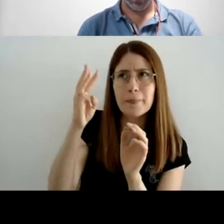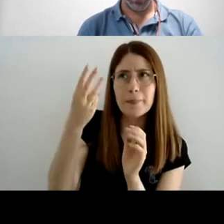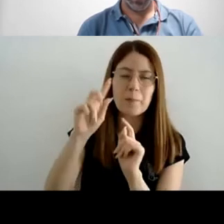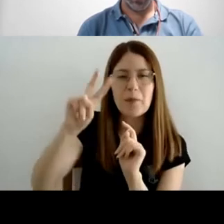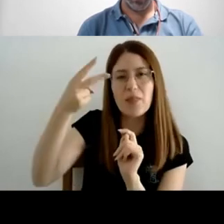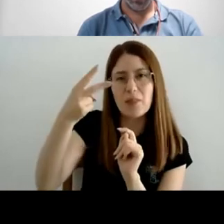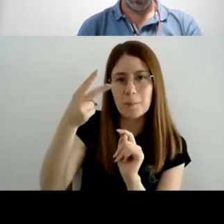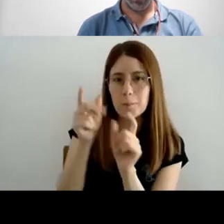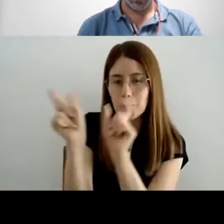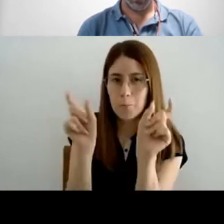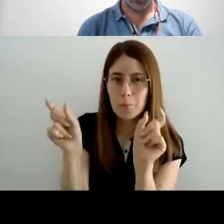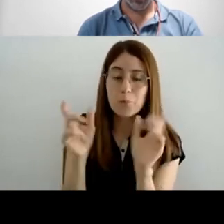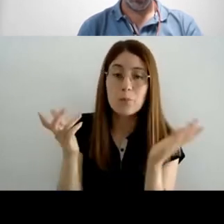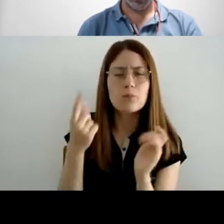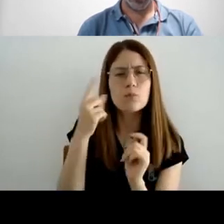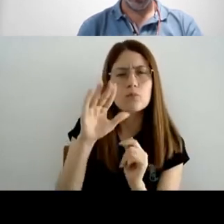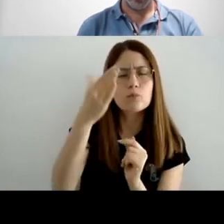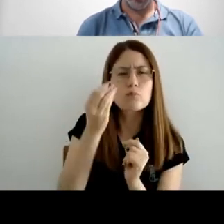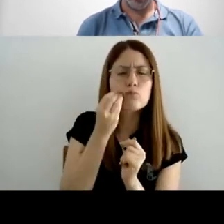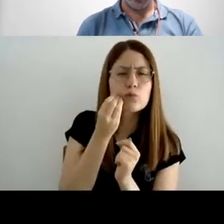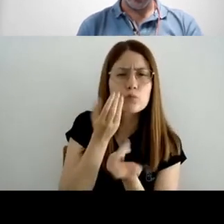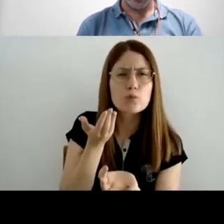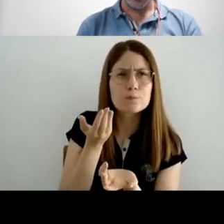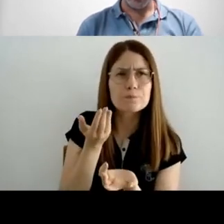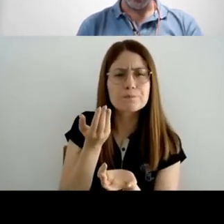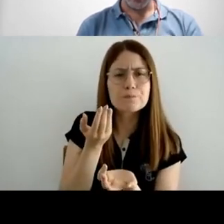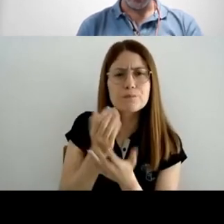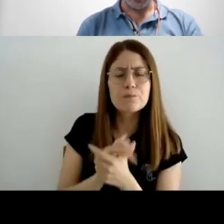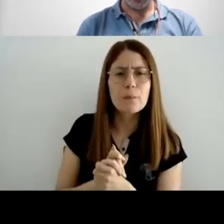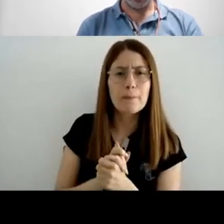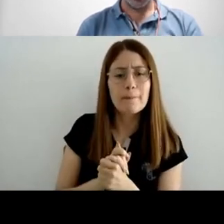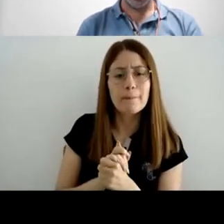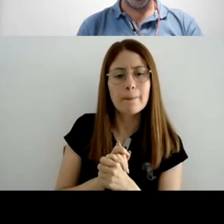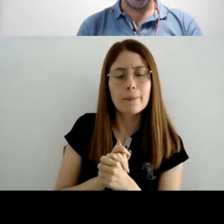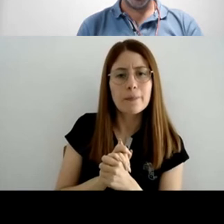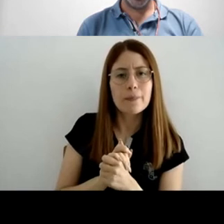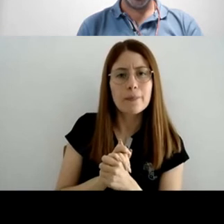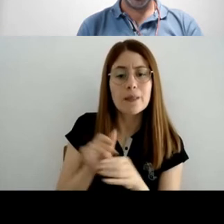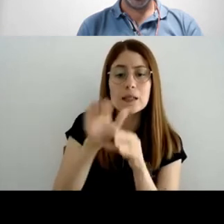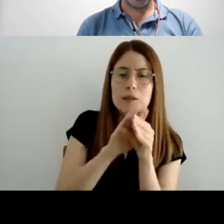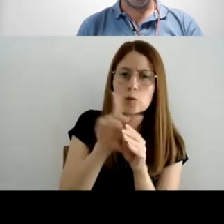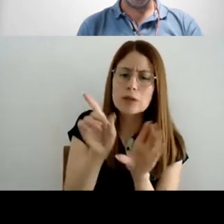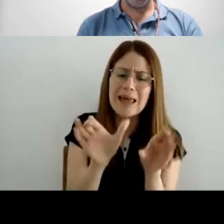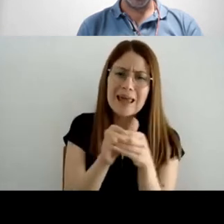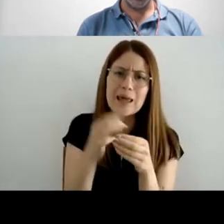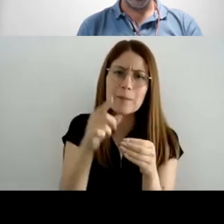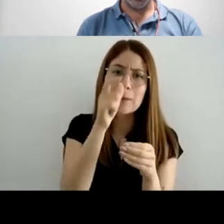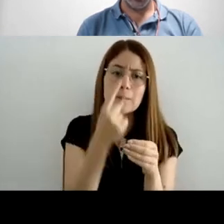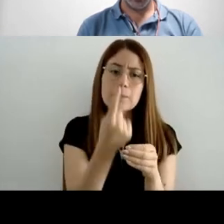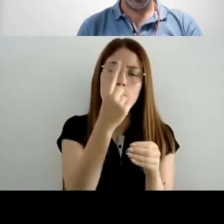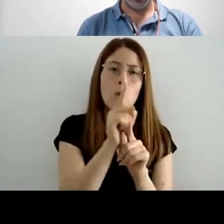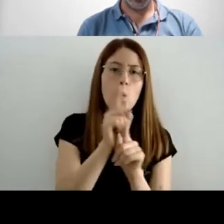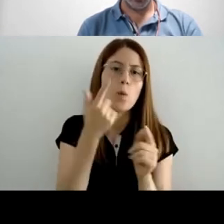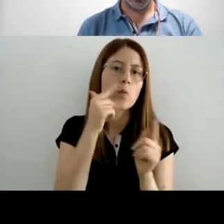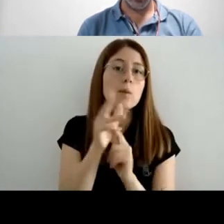bipartida. A primeira é como é que nós gerimos situações em que a equipa tem um elemento dominador, um